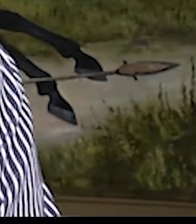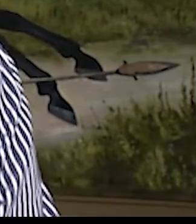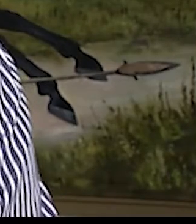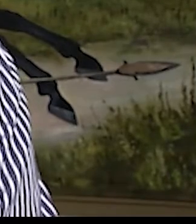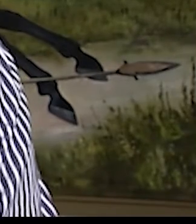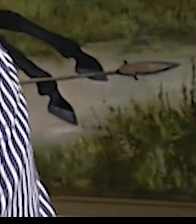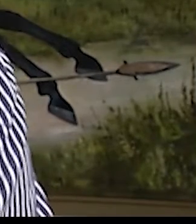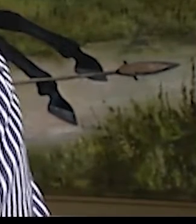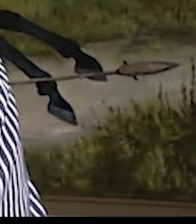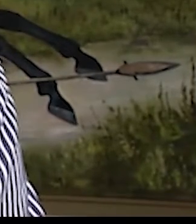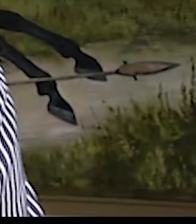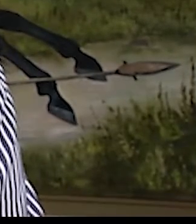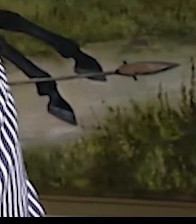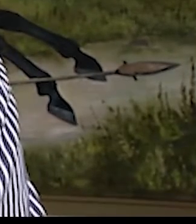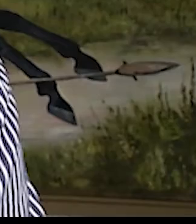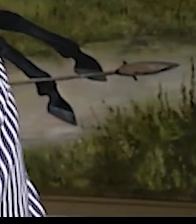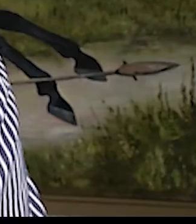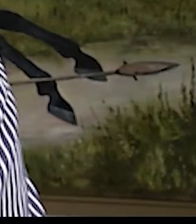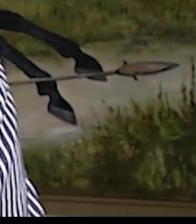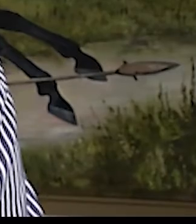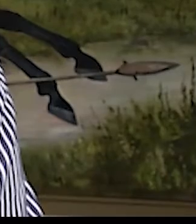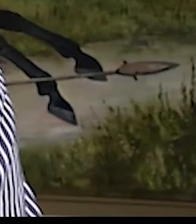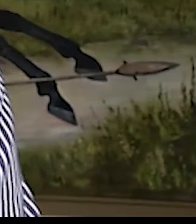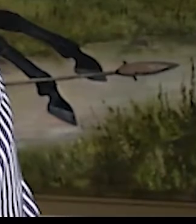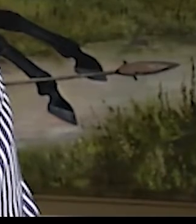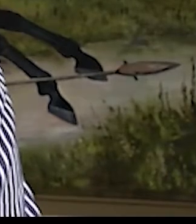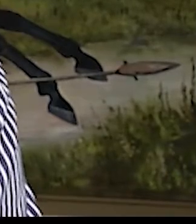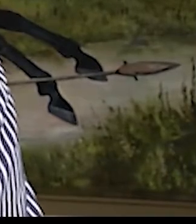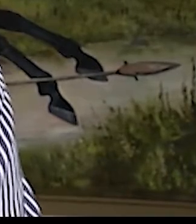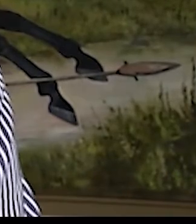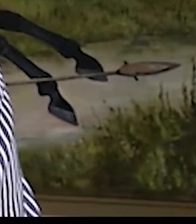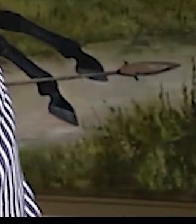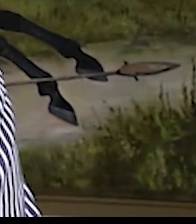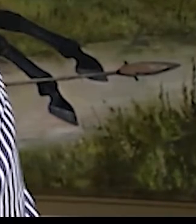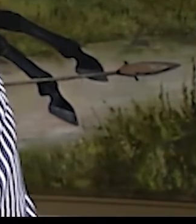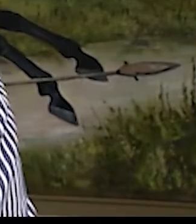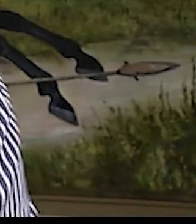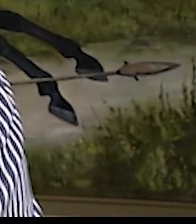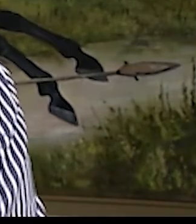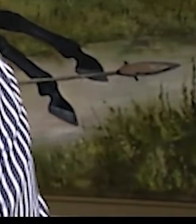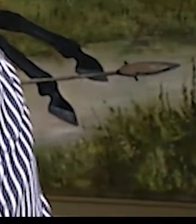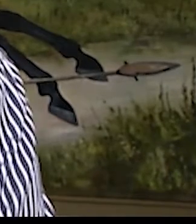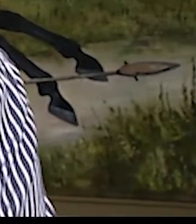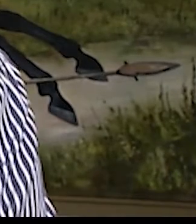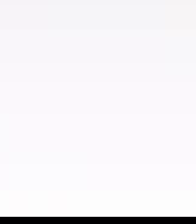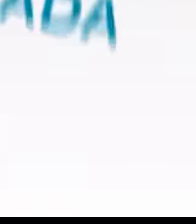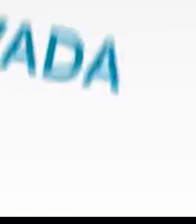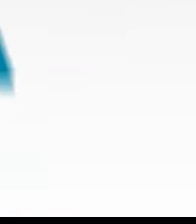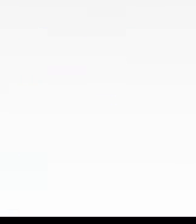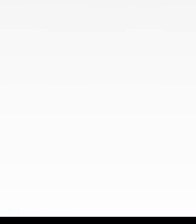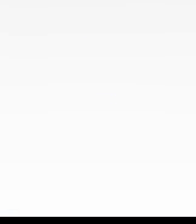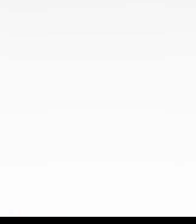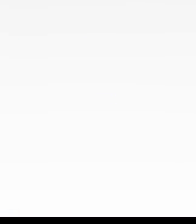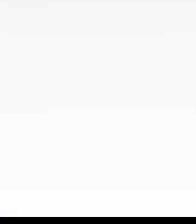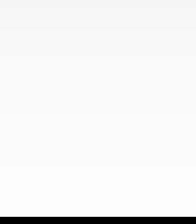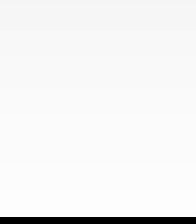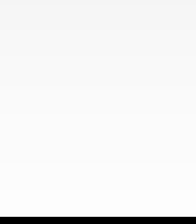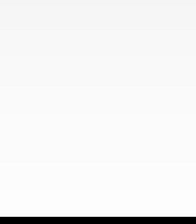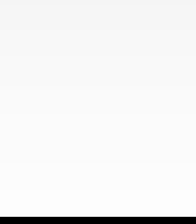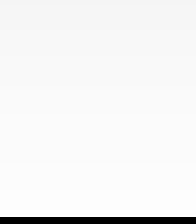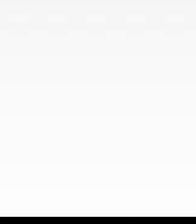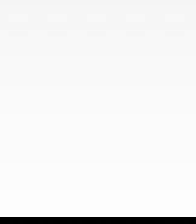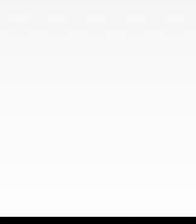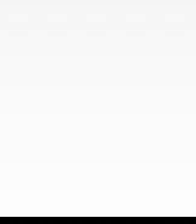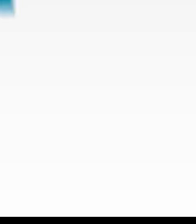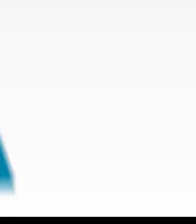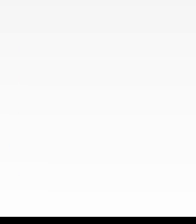que haja realmente uma integração social, não somente rádio e TV, como também nas redes sociais. A Casa de Leis